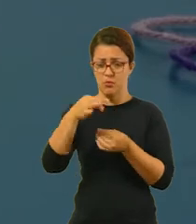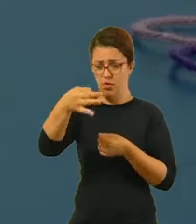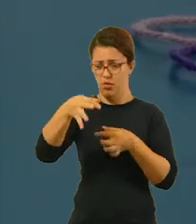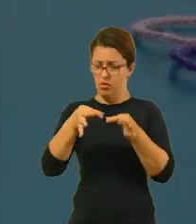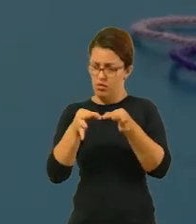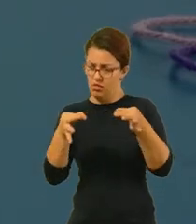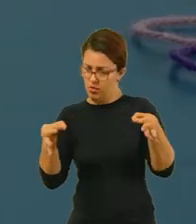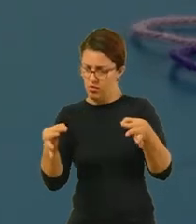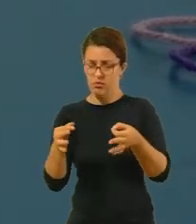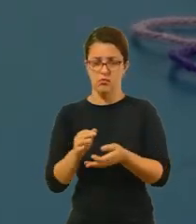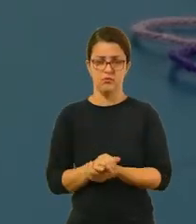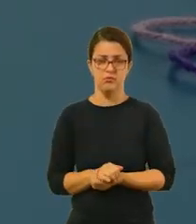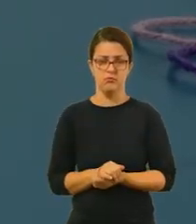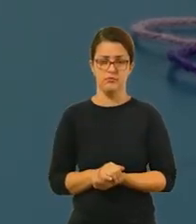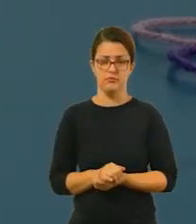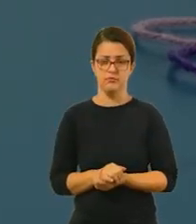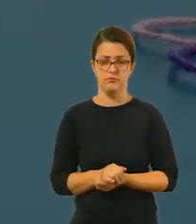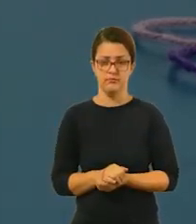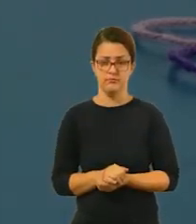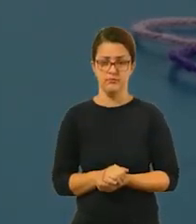dobradura.